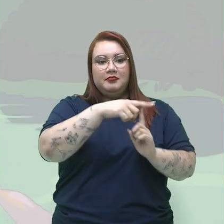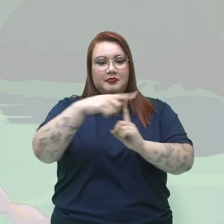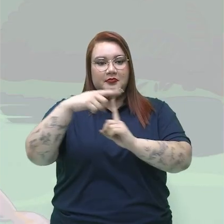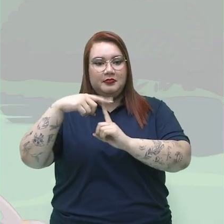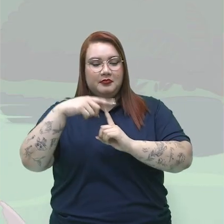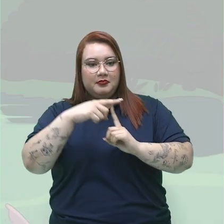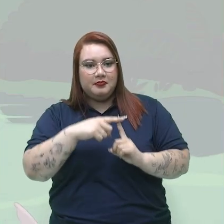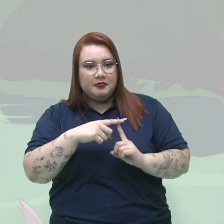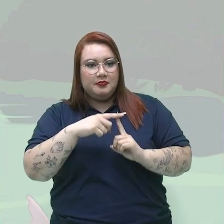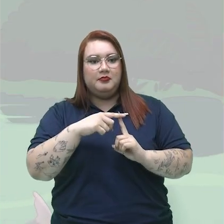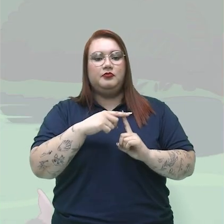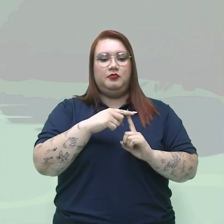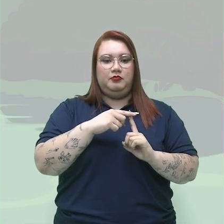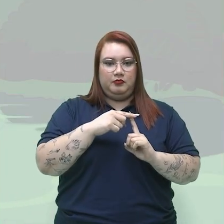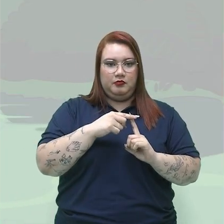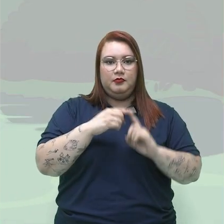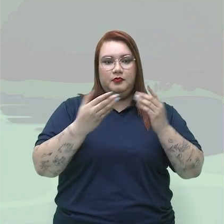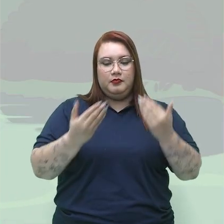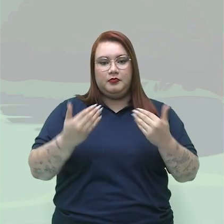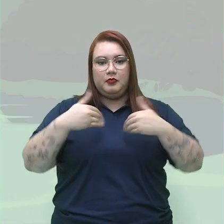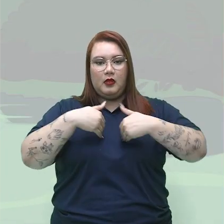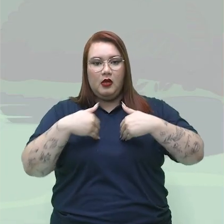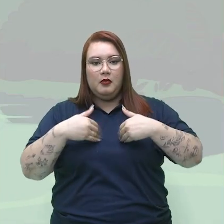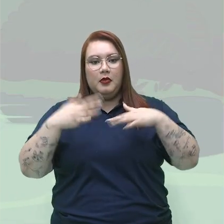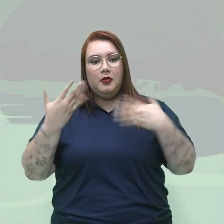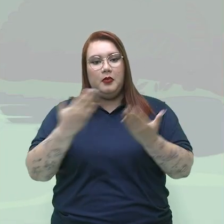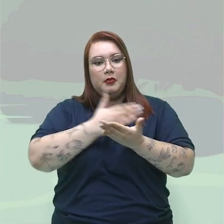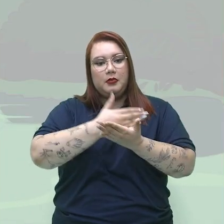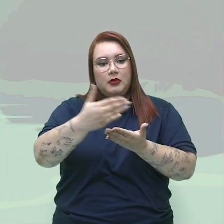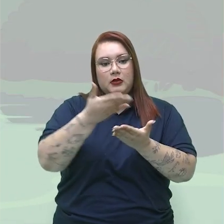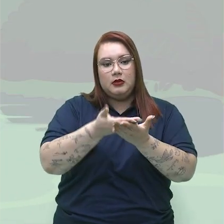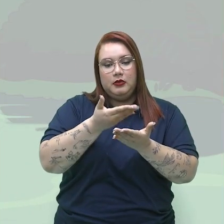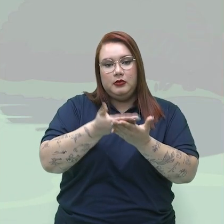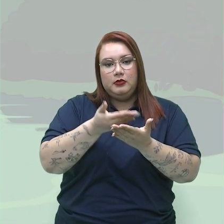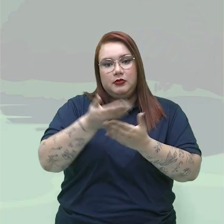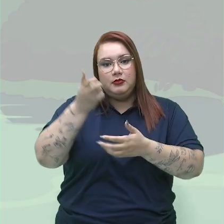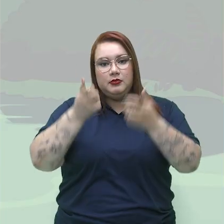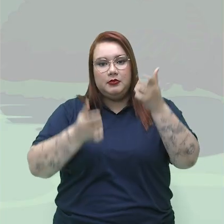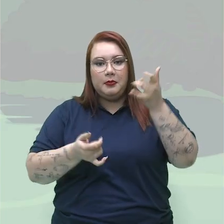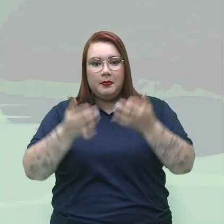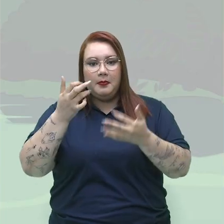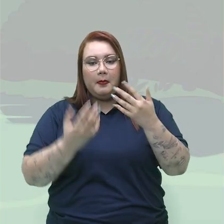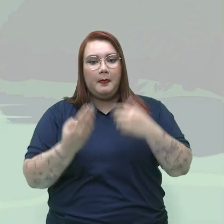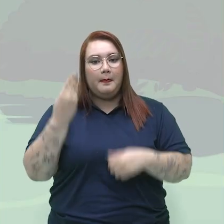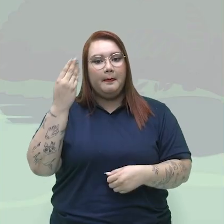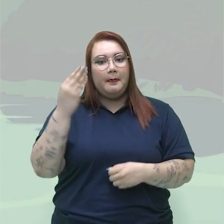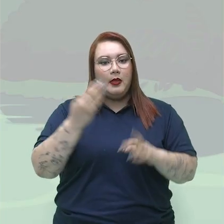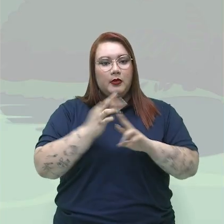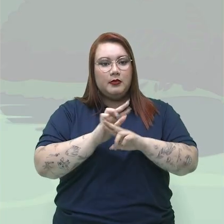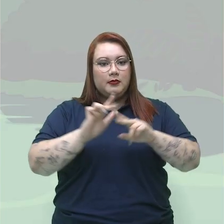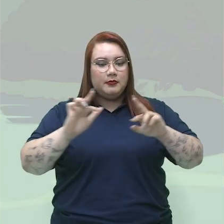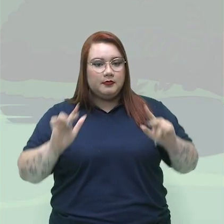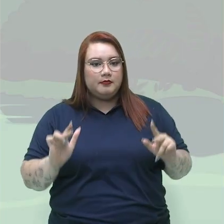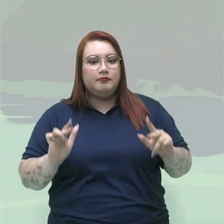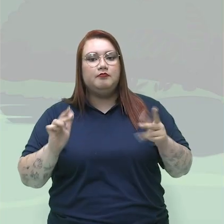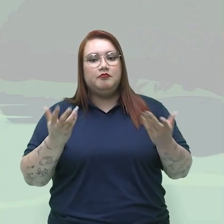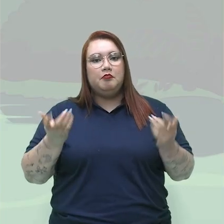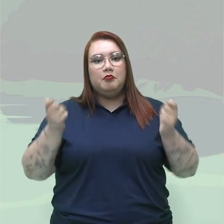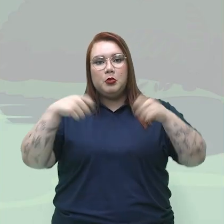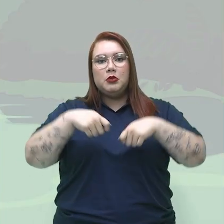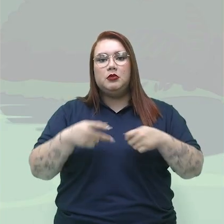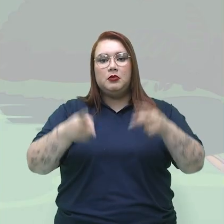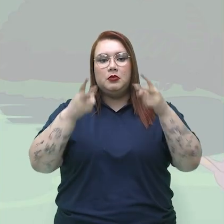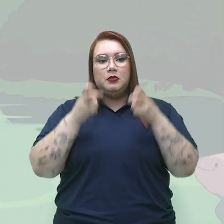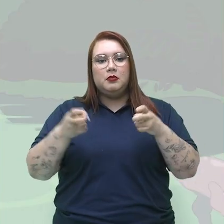espécies, especiação, e aí a gente começa essa aula, né, esse momento aqui falando sobre a biodiversidade. A gente consegue